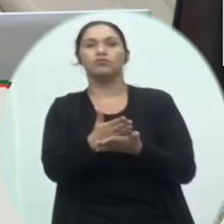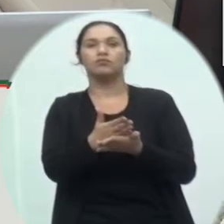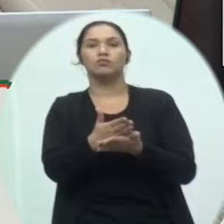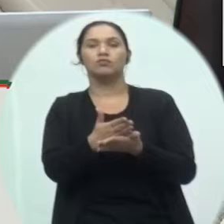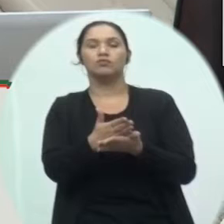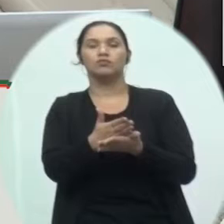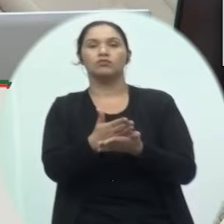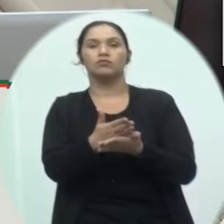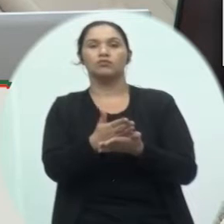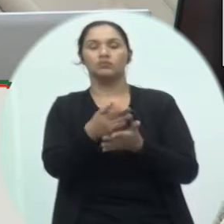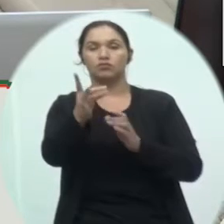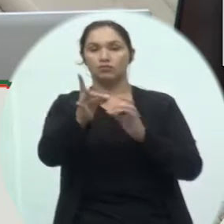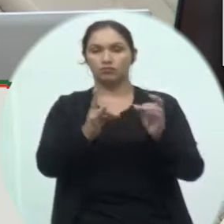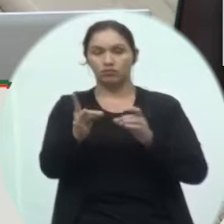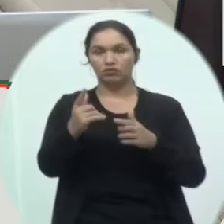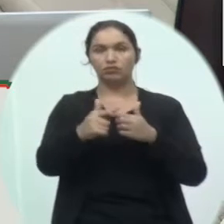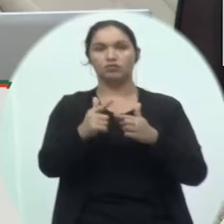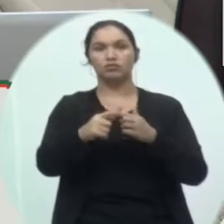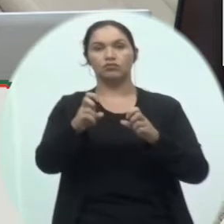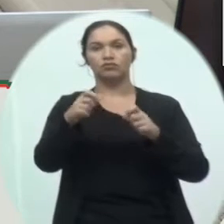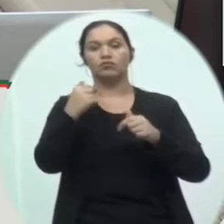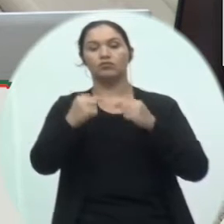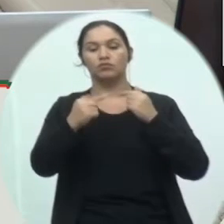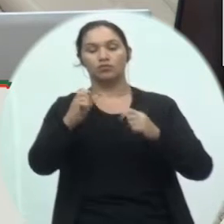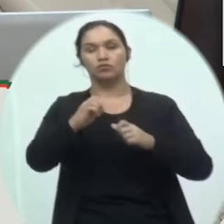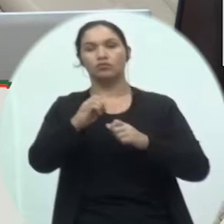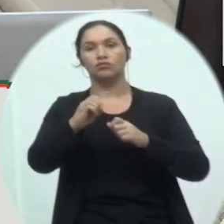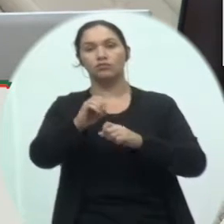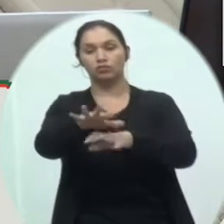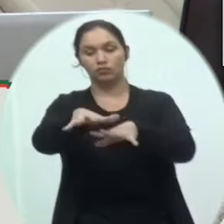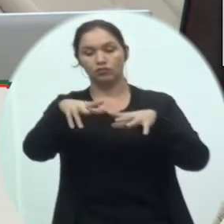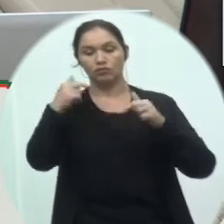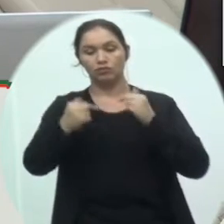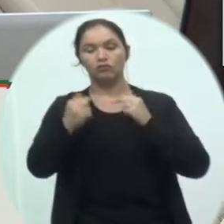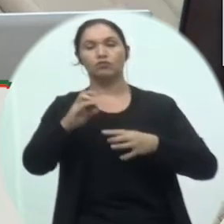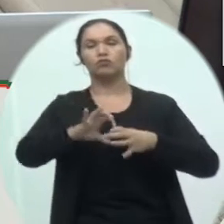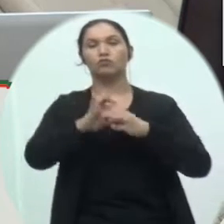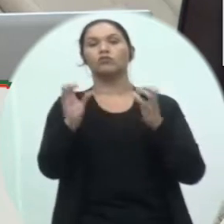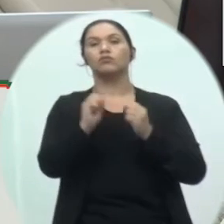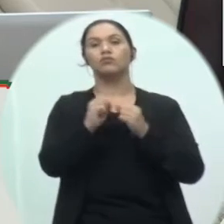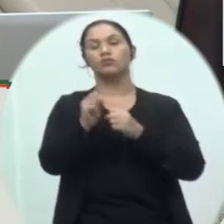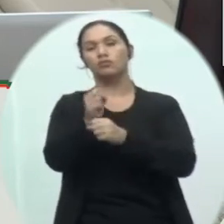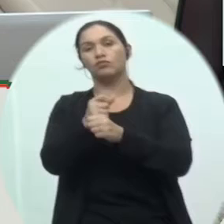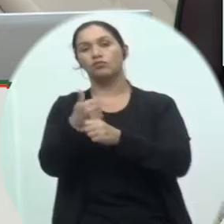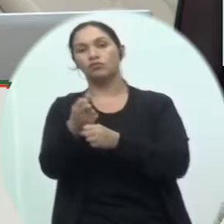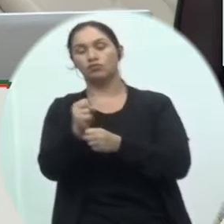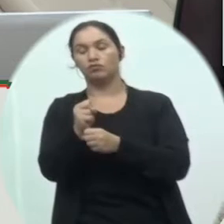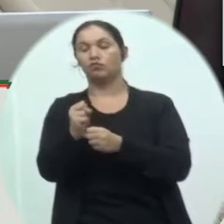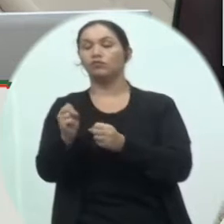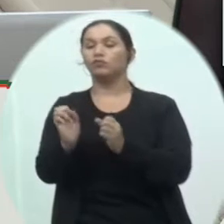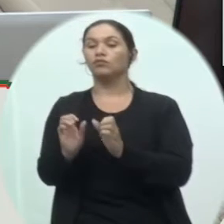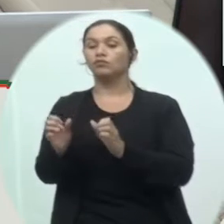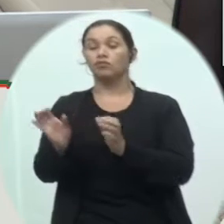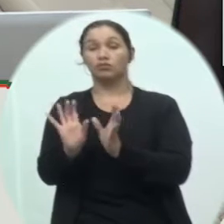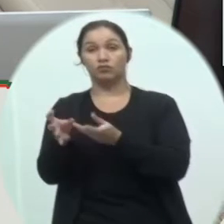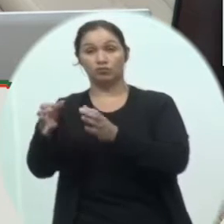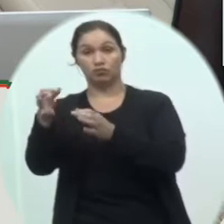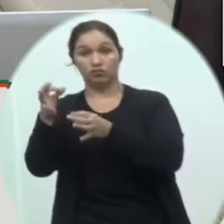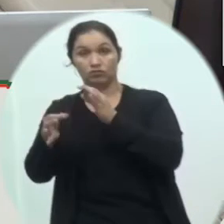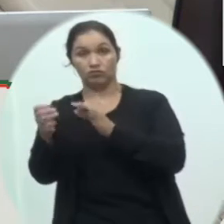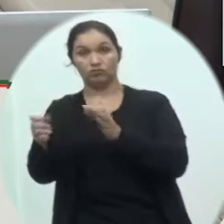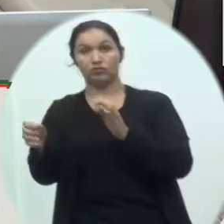realizada no ano de 2018. A Comissão de Justiça e Redação opinou pela legalidade e constitucionalidade. As Comissões de Obras e